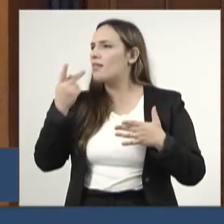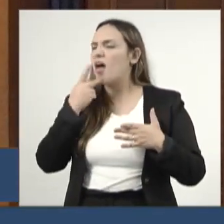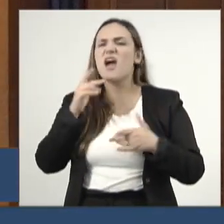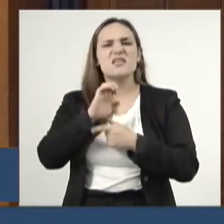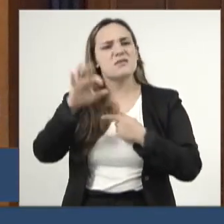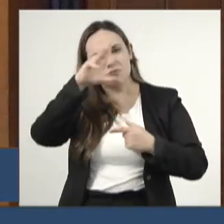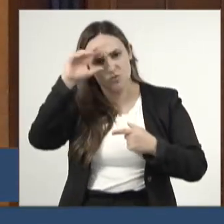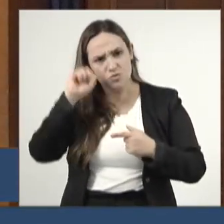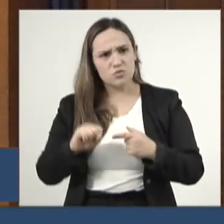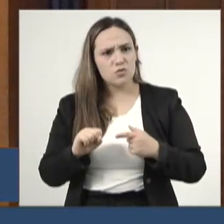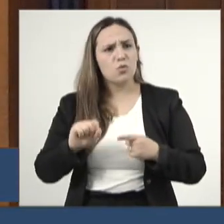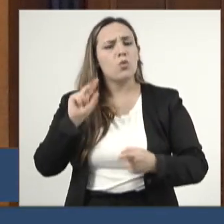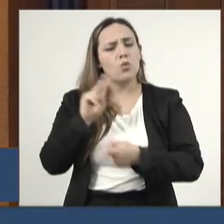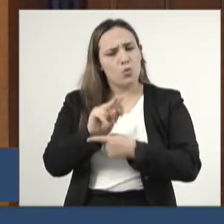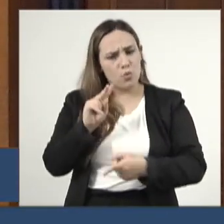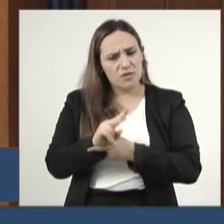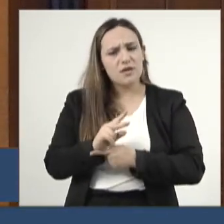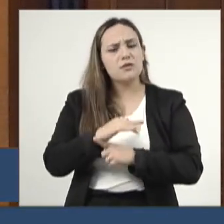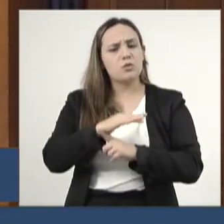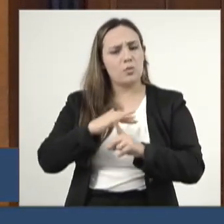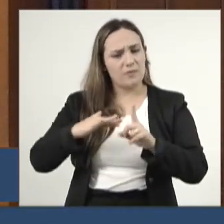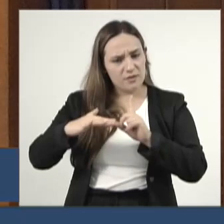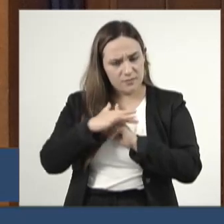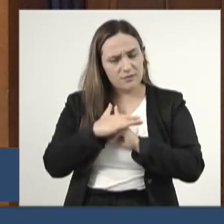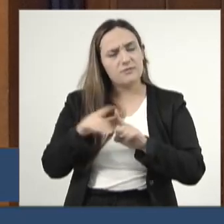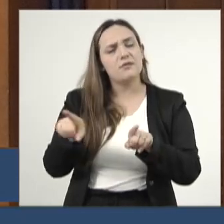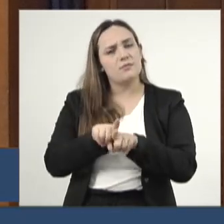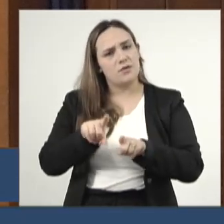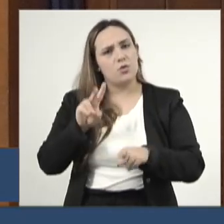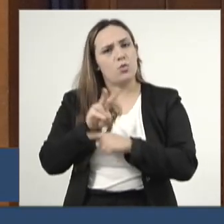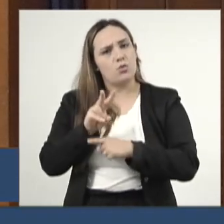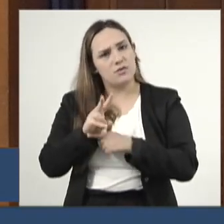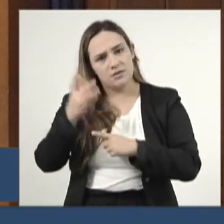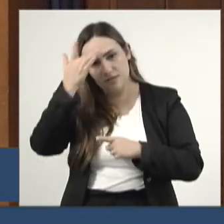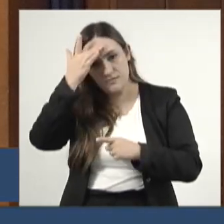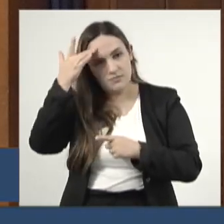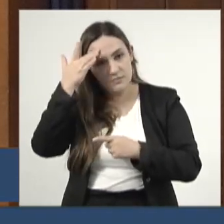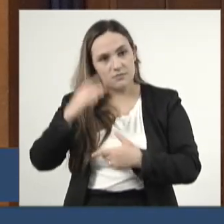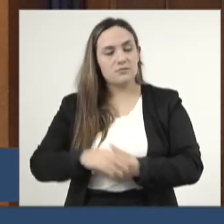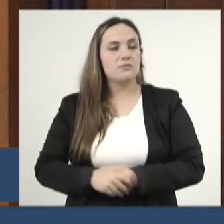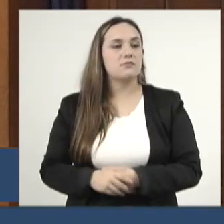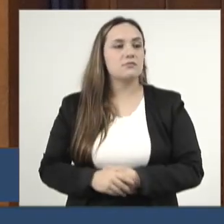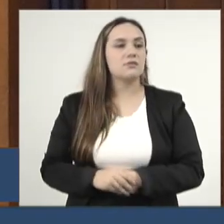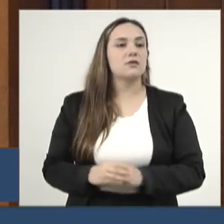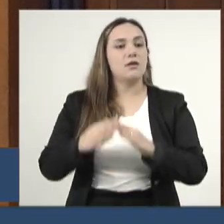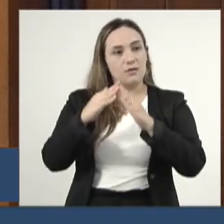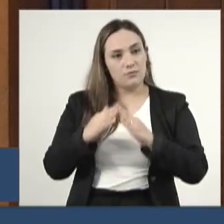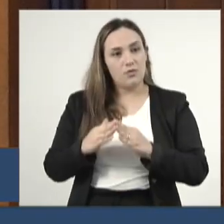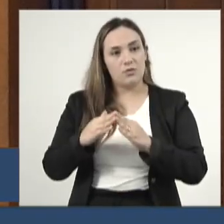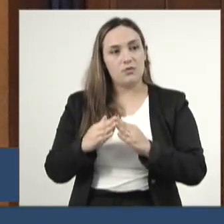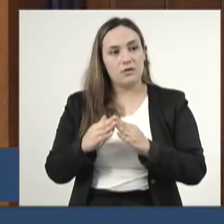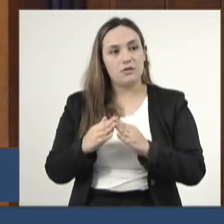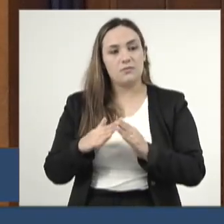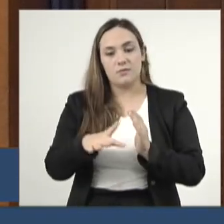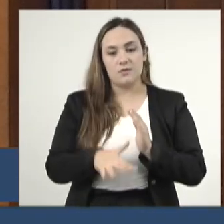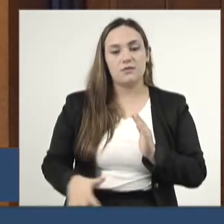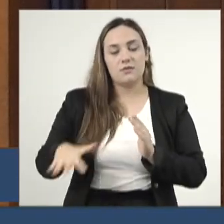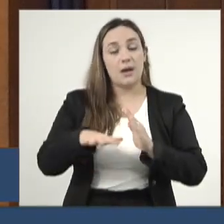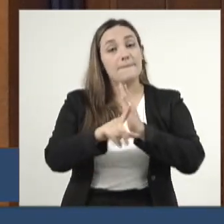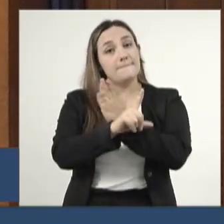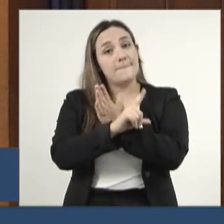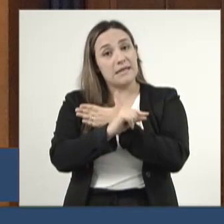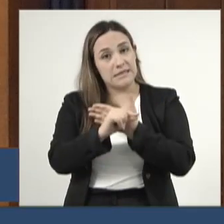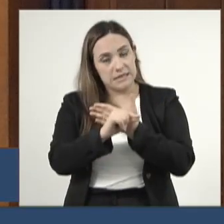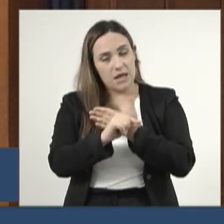do Sul cuida do meio ambiente e cuida das pessoas, né, que moram no bioma